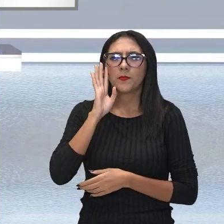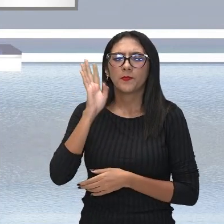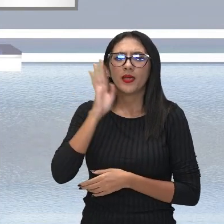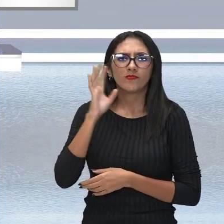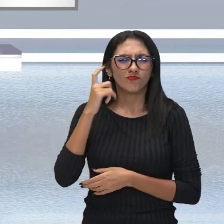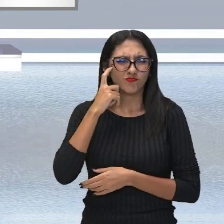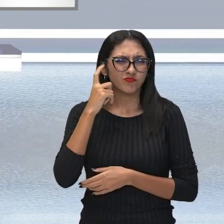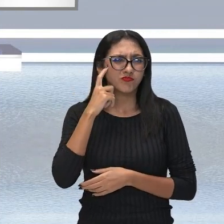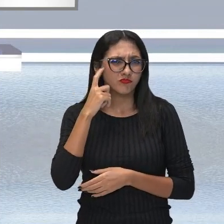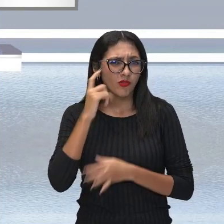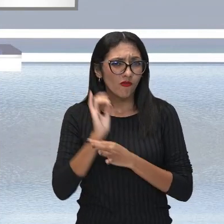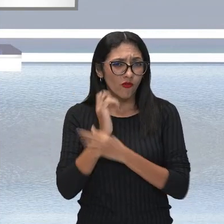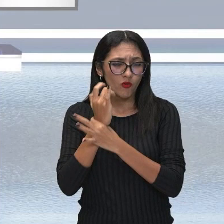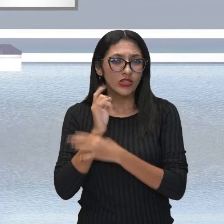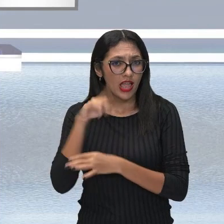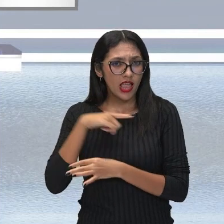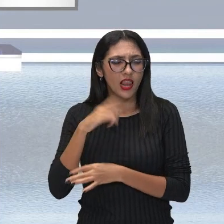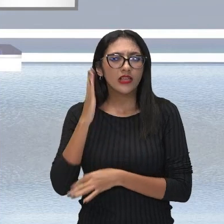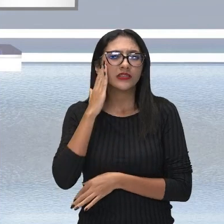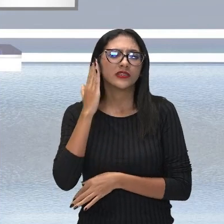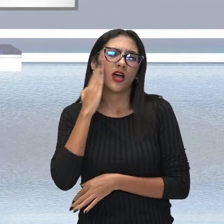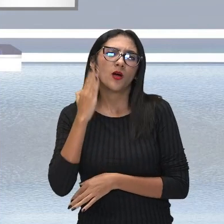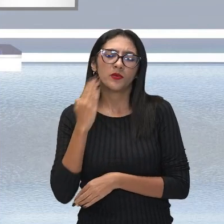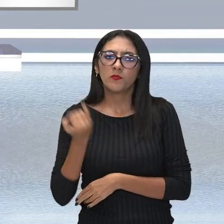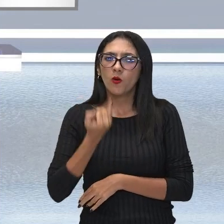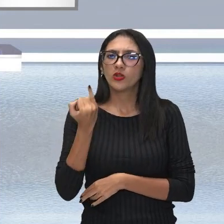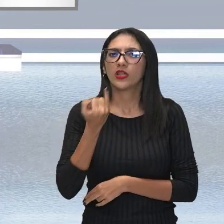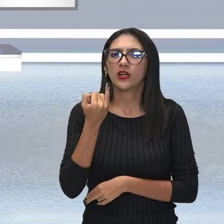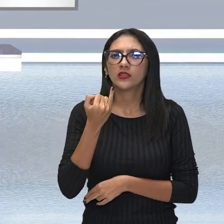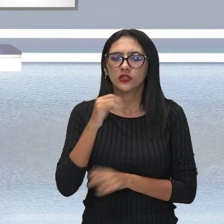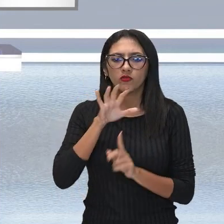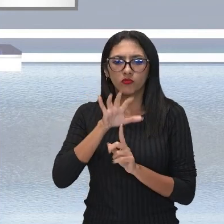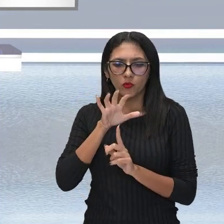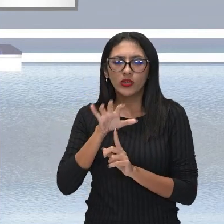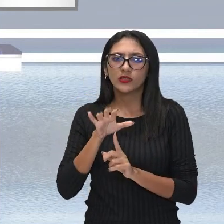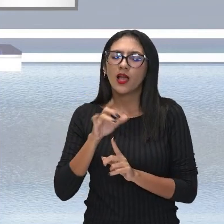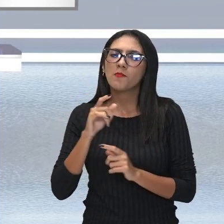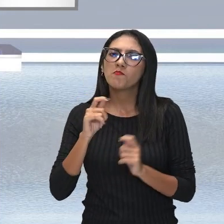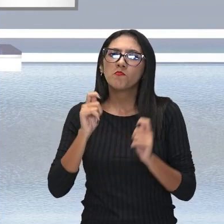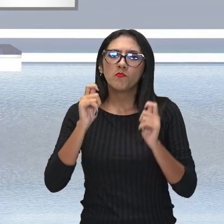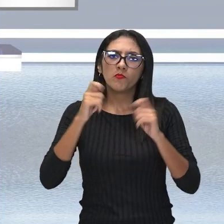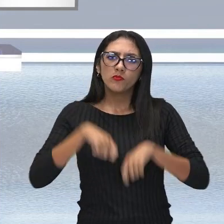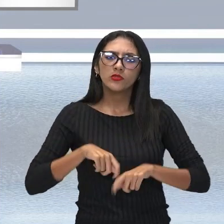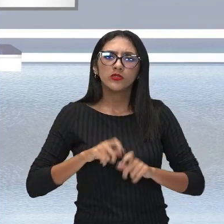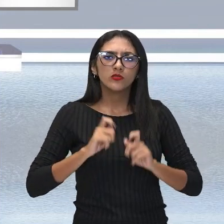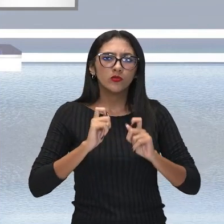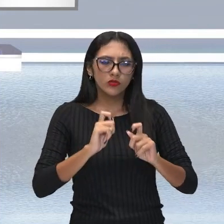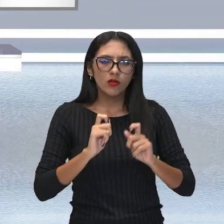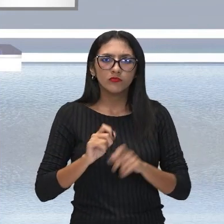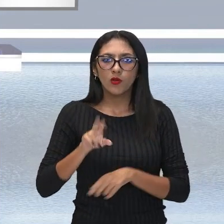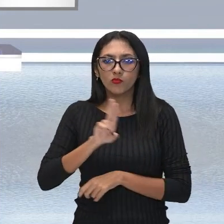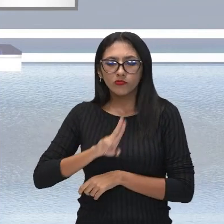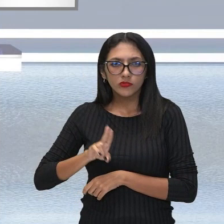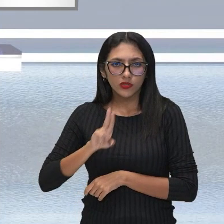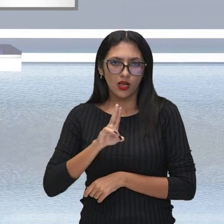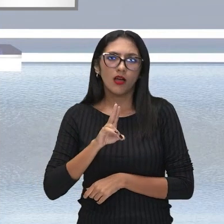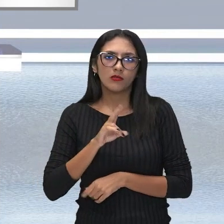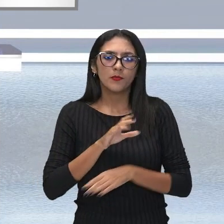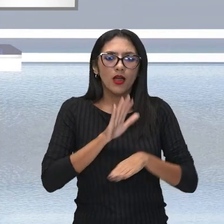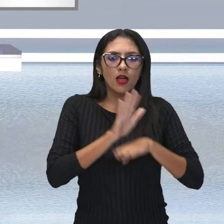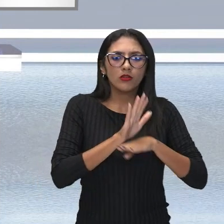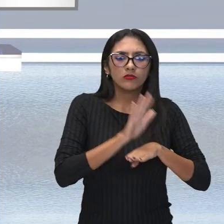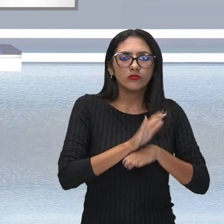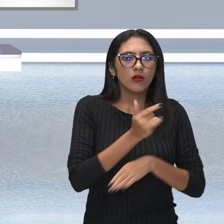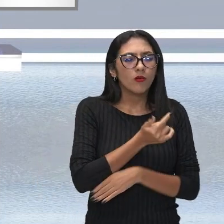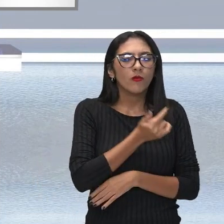que ela tem voz, então ela precisa se apropriar dessa voz que ela tem para defender outras meninas que dentro da